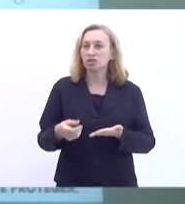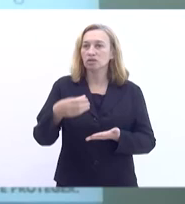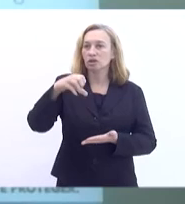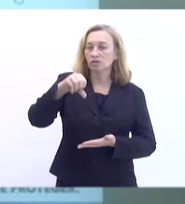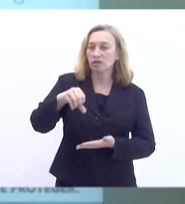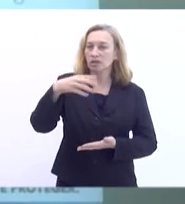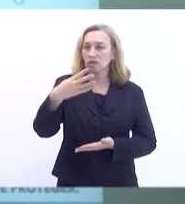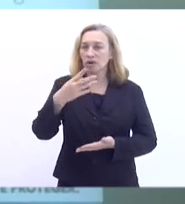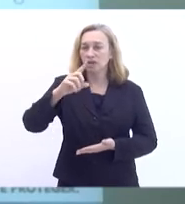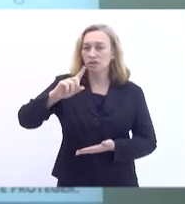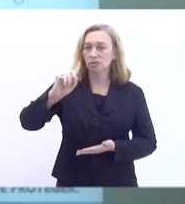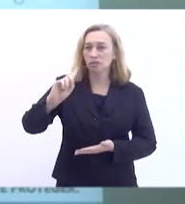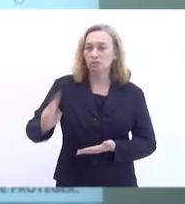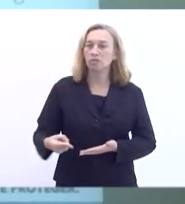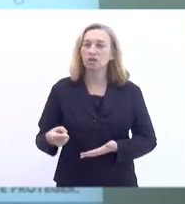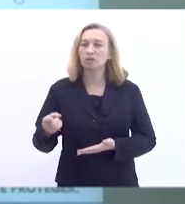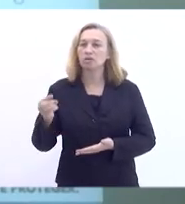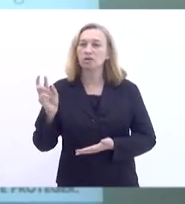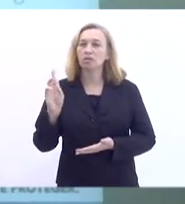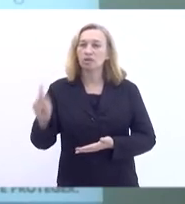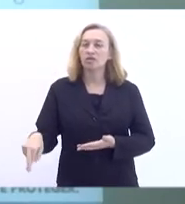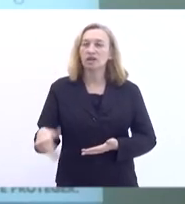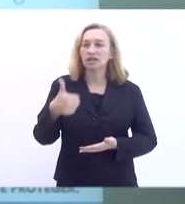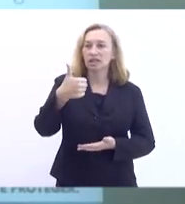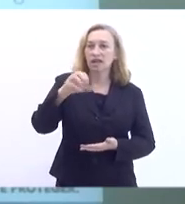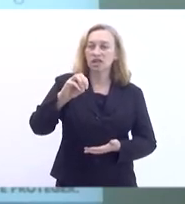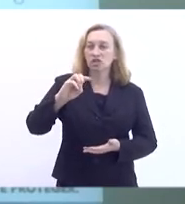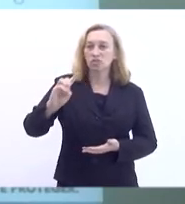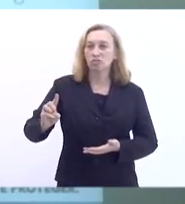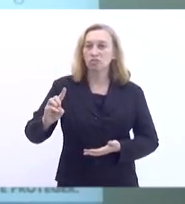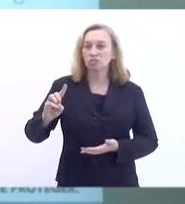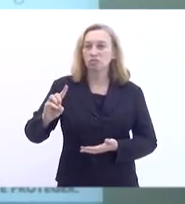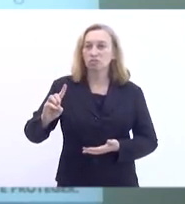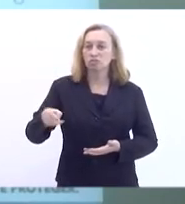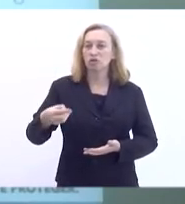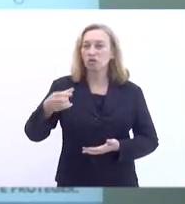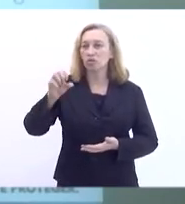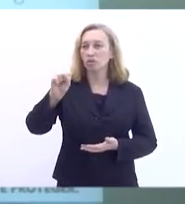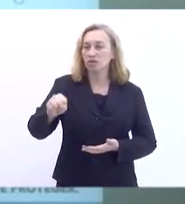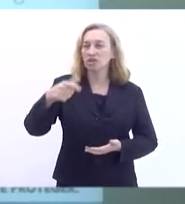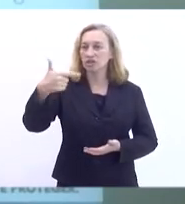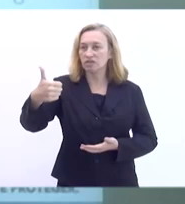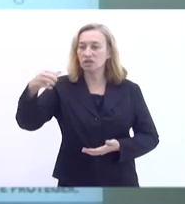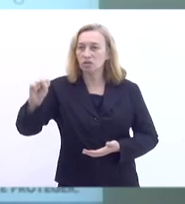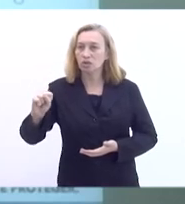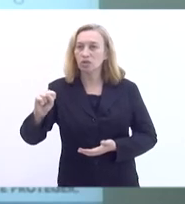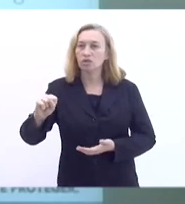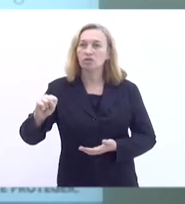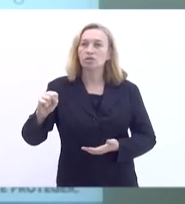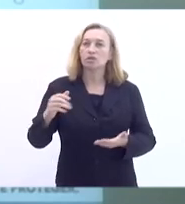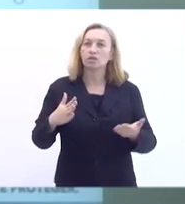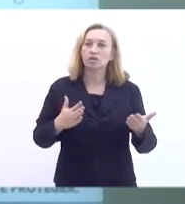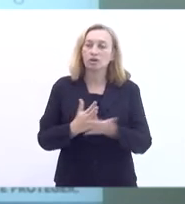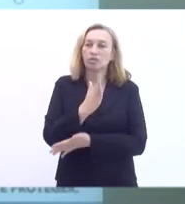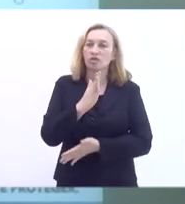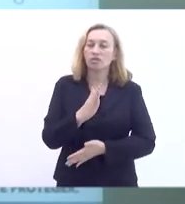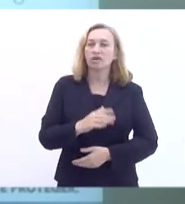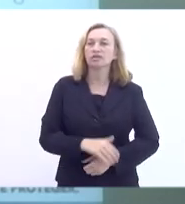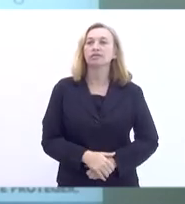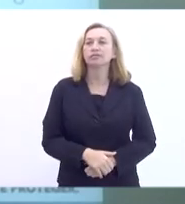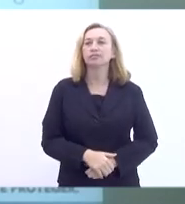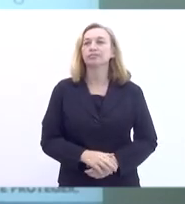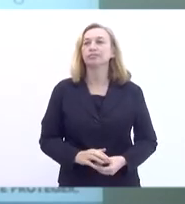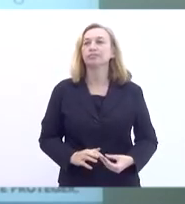reprovados e 10 mil aprovados 10.828 então dez porcento passou para as outras